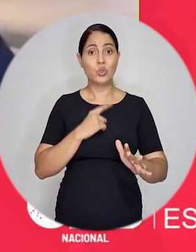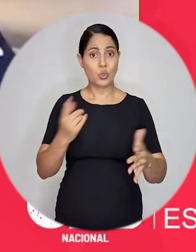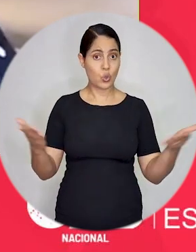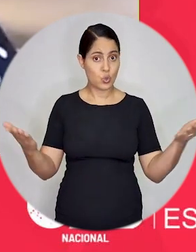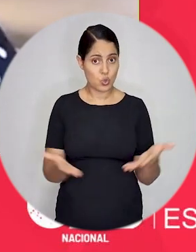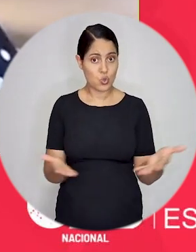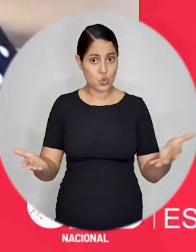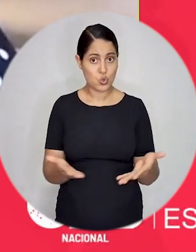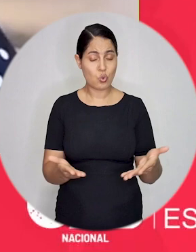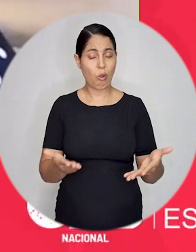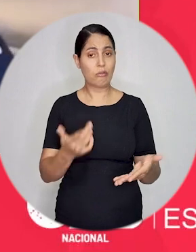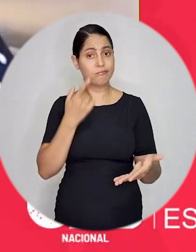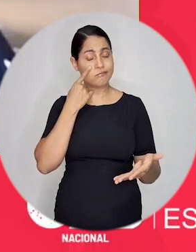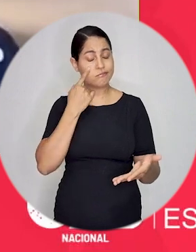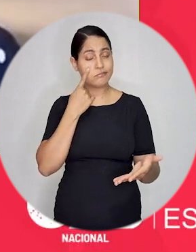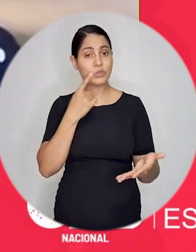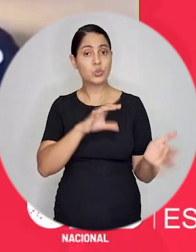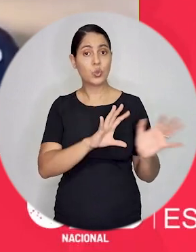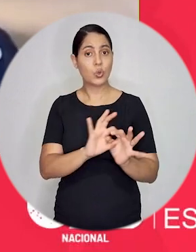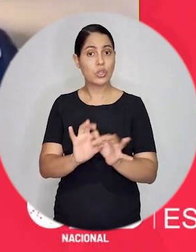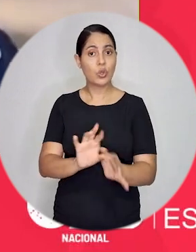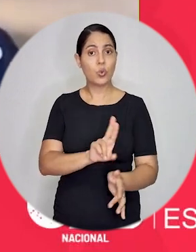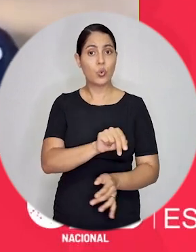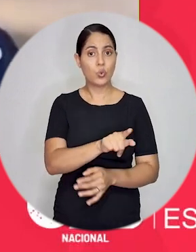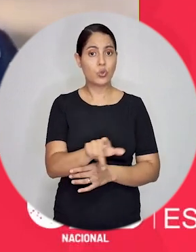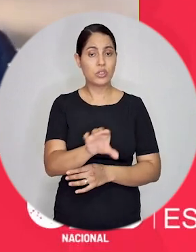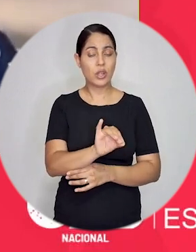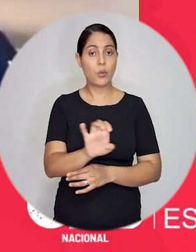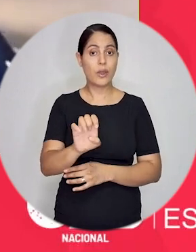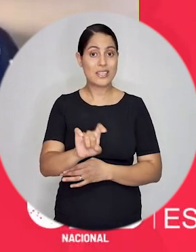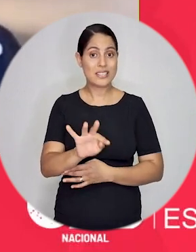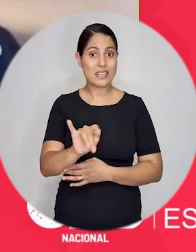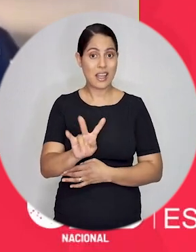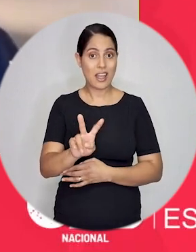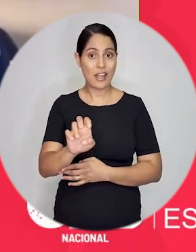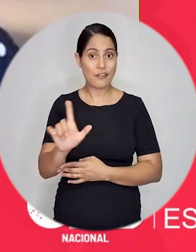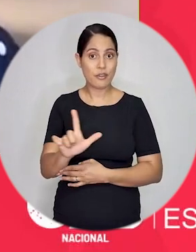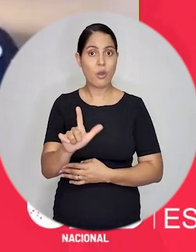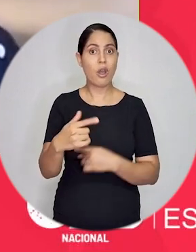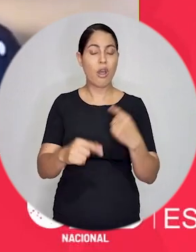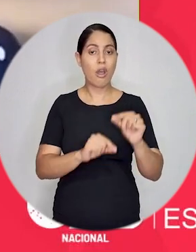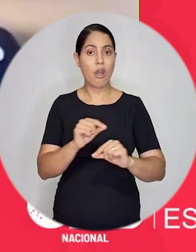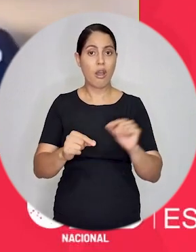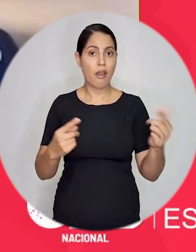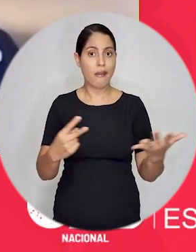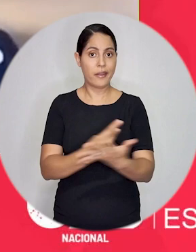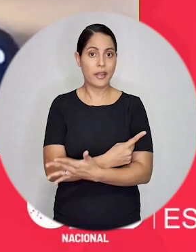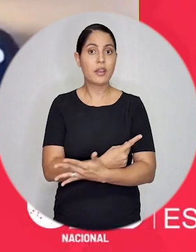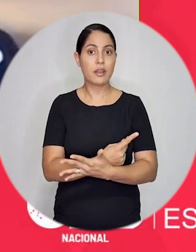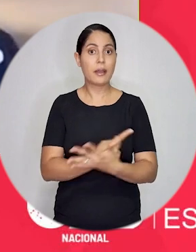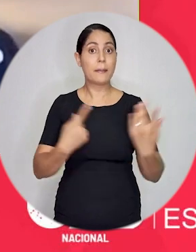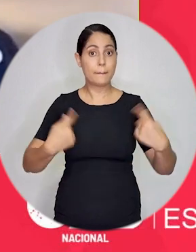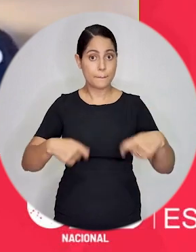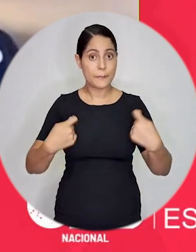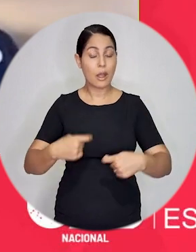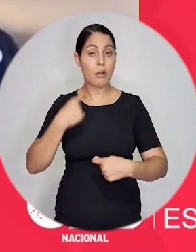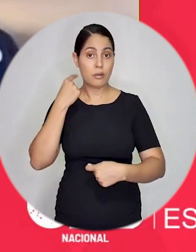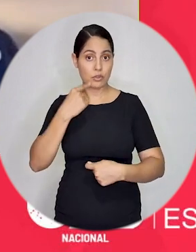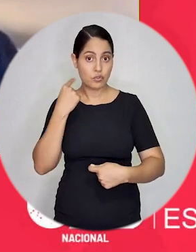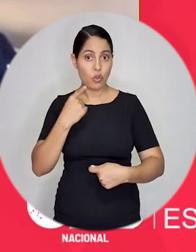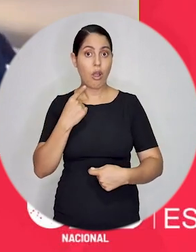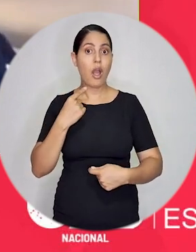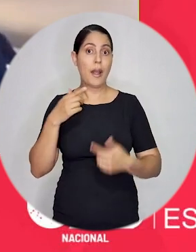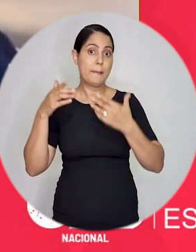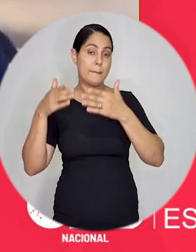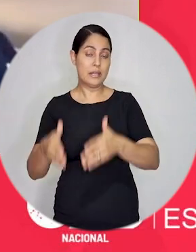Aqui, nessa live de hoje, a gente vai ver que os procedimentos pertinentes à união estável, em alguns deles, passou a ser obrigatória a